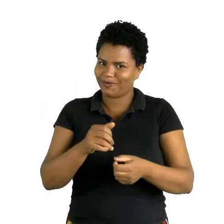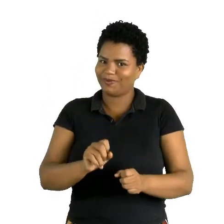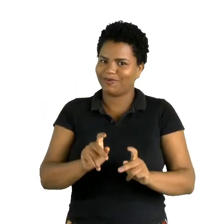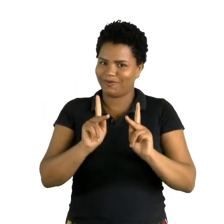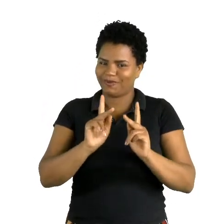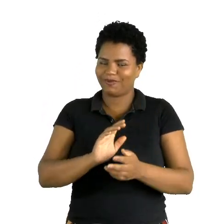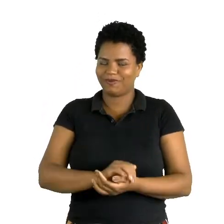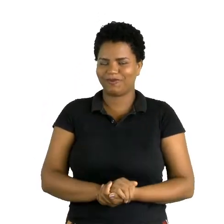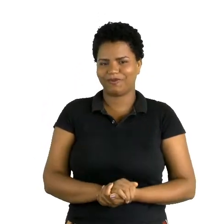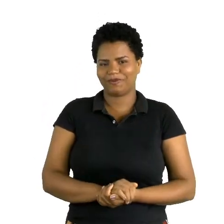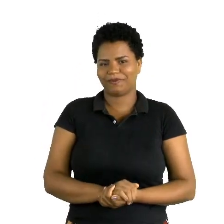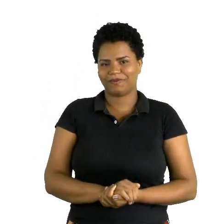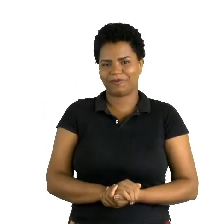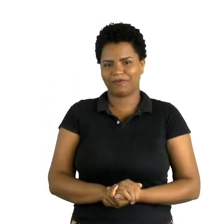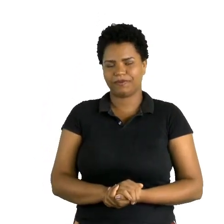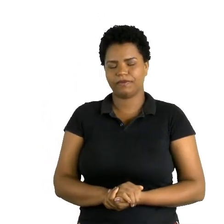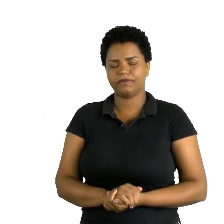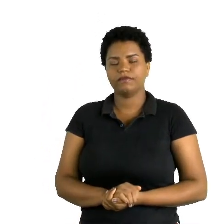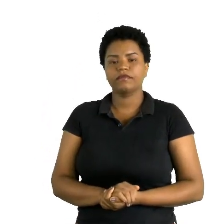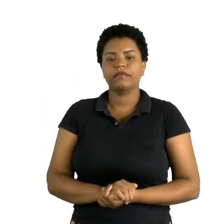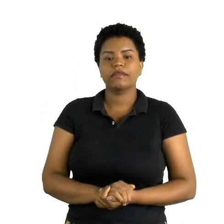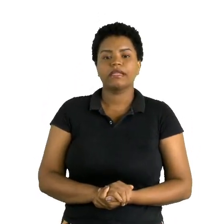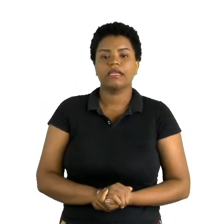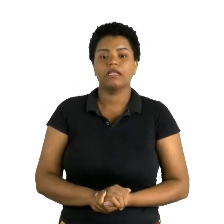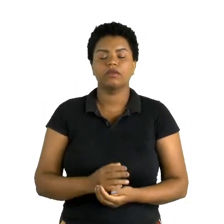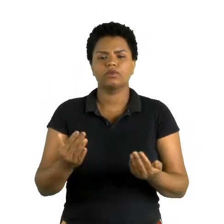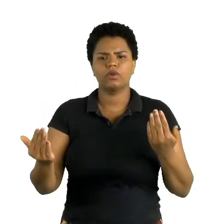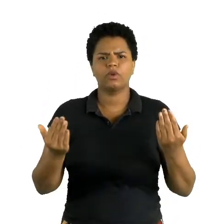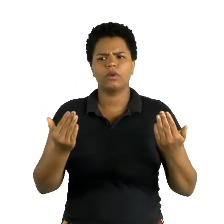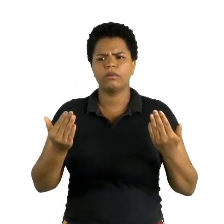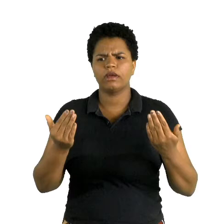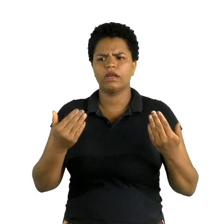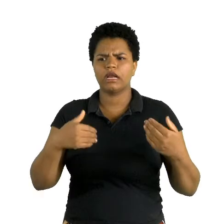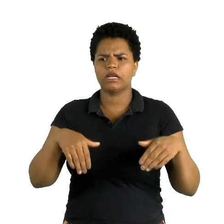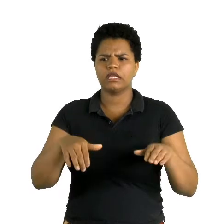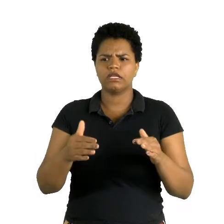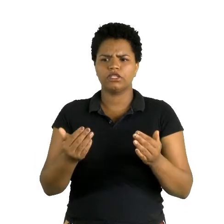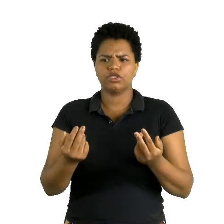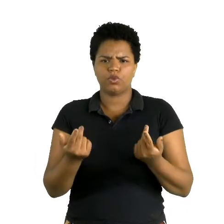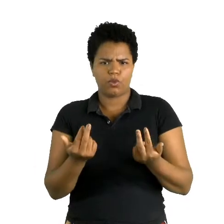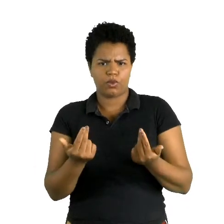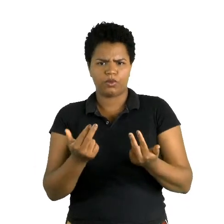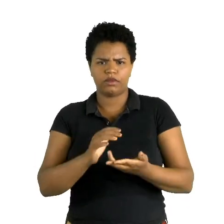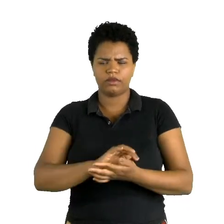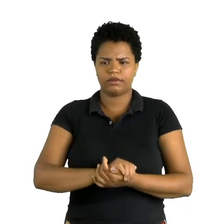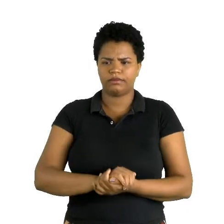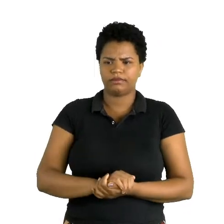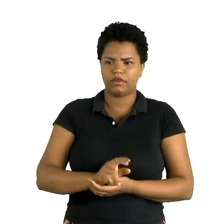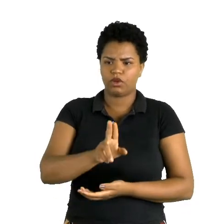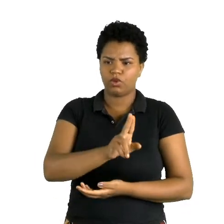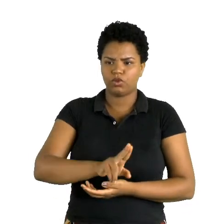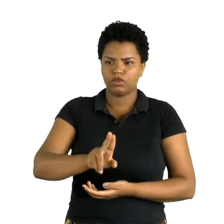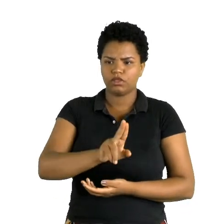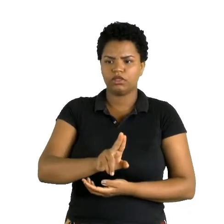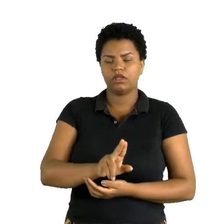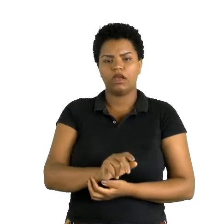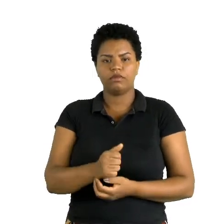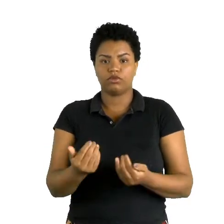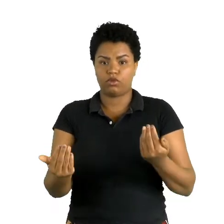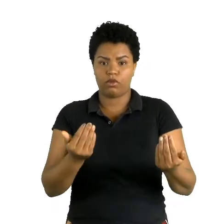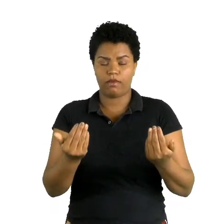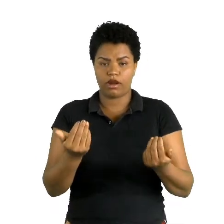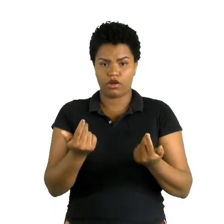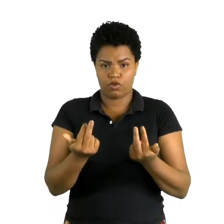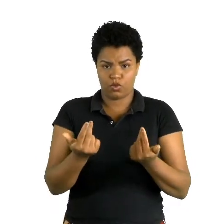Alright. O que é um comparativo de igualdade? Comparative of equality. Usamos o grau comparativo de igualdade